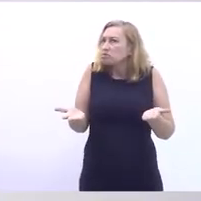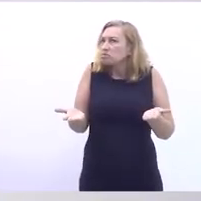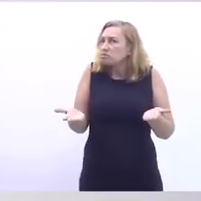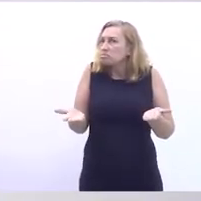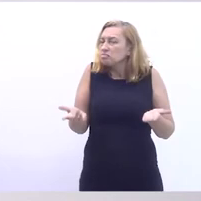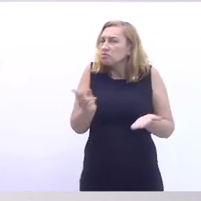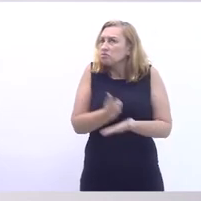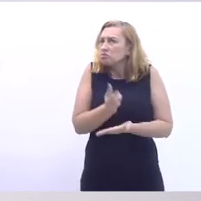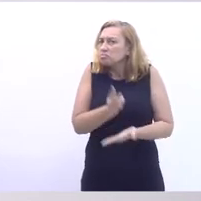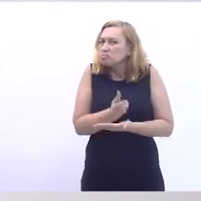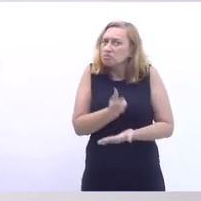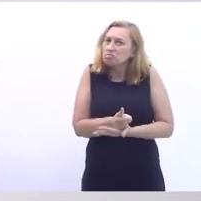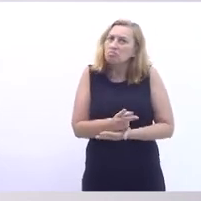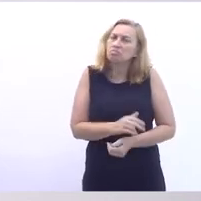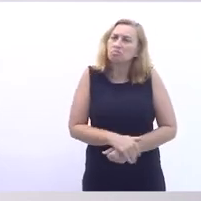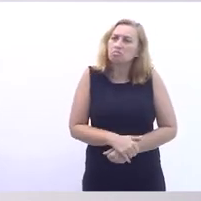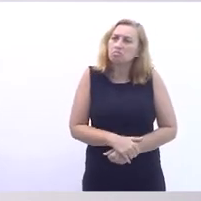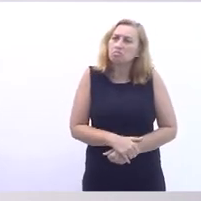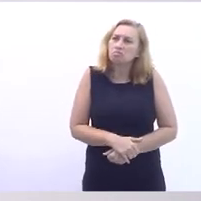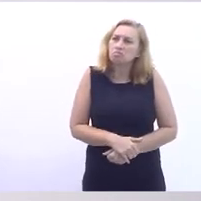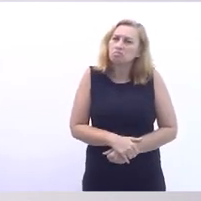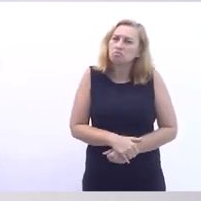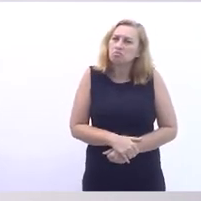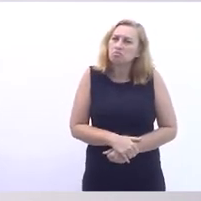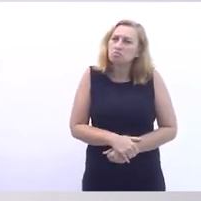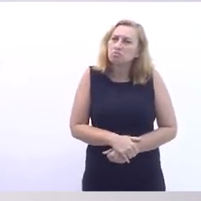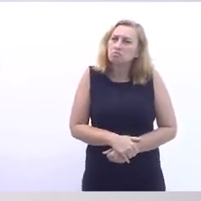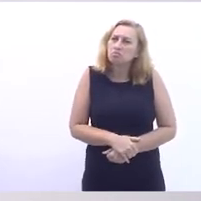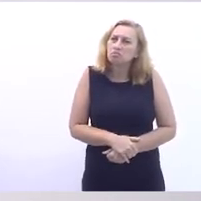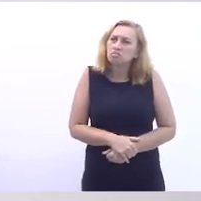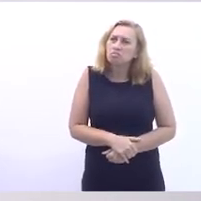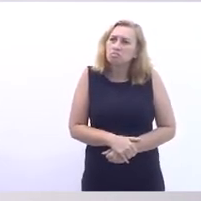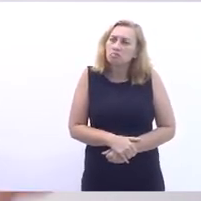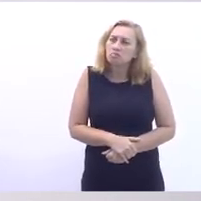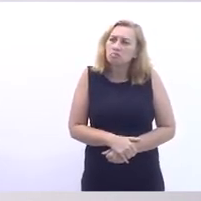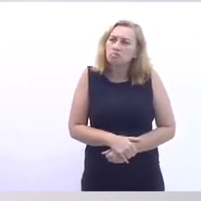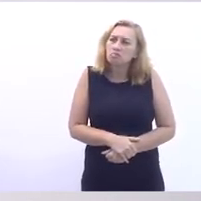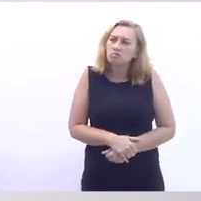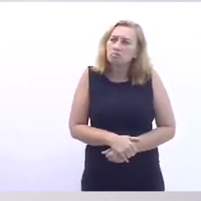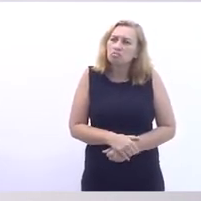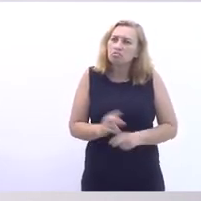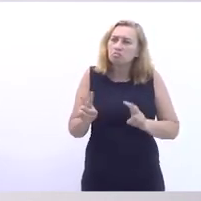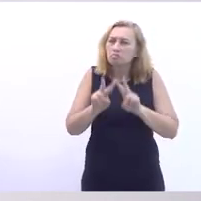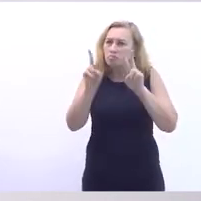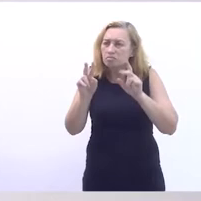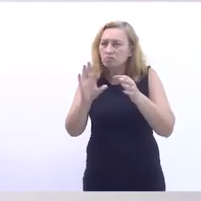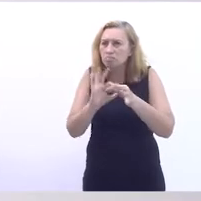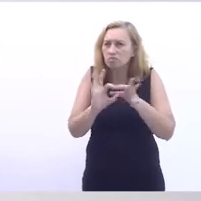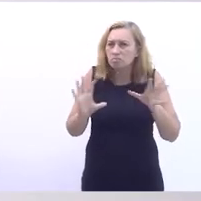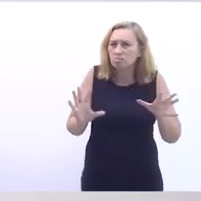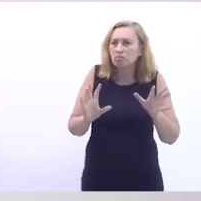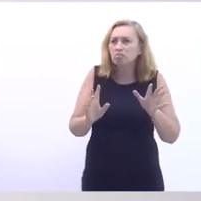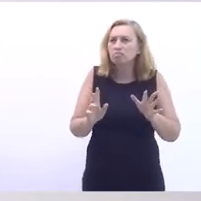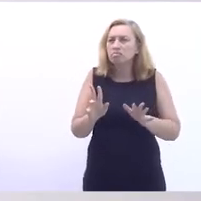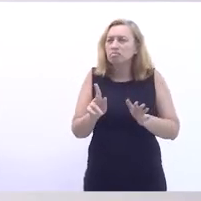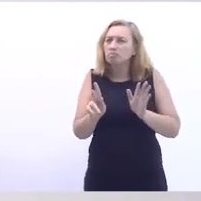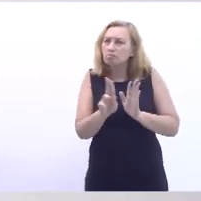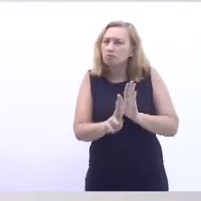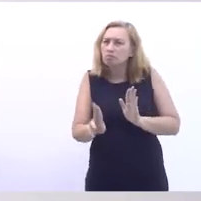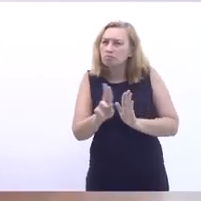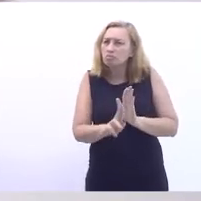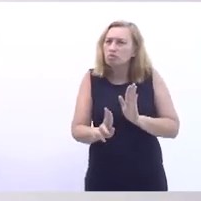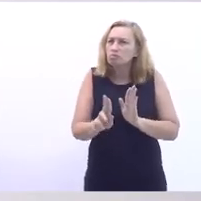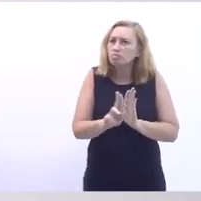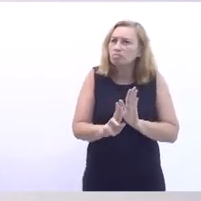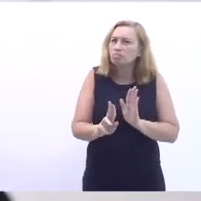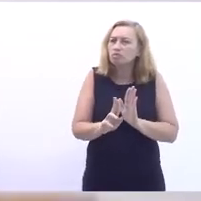mesmo assim tinha um posicionamento totalmente Liberal com relação ao uso